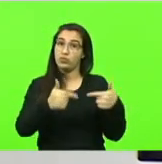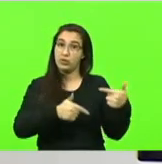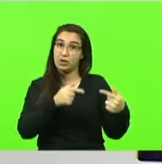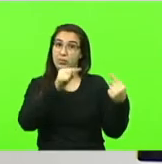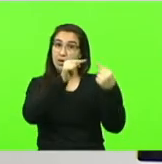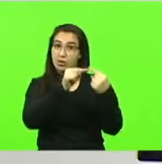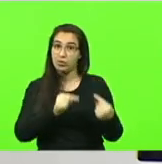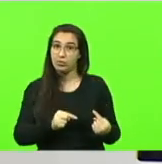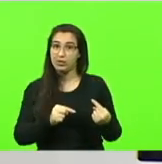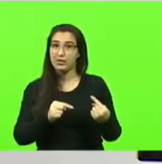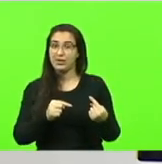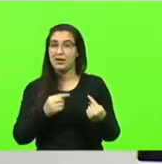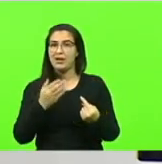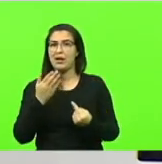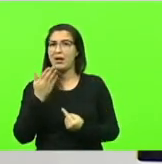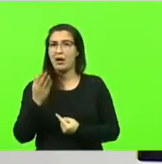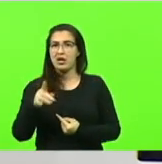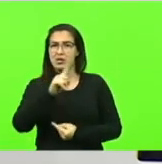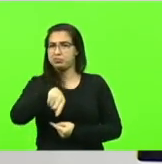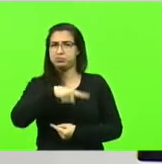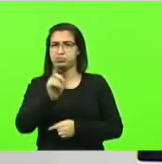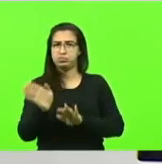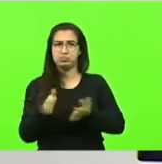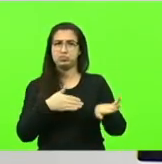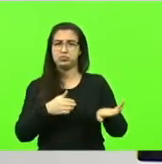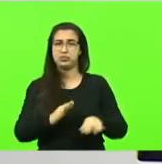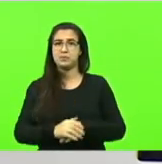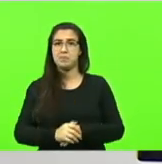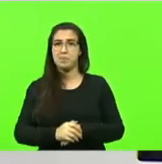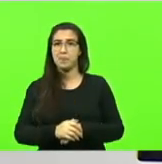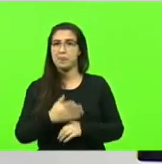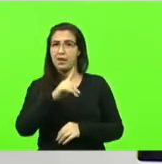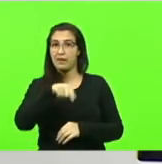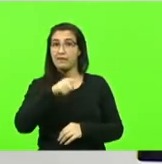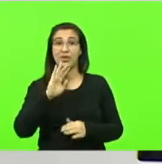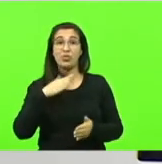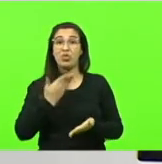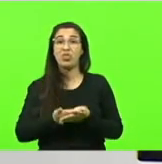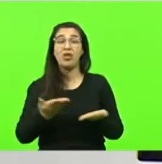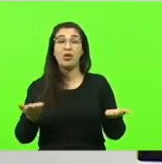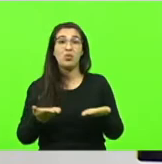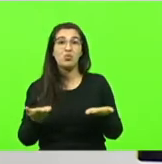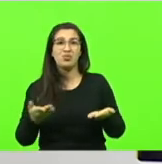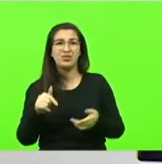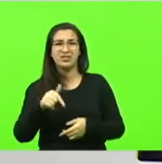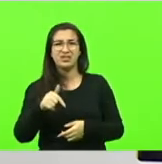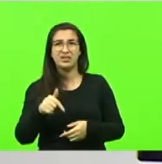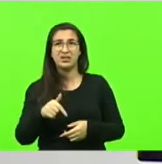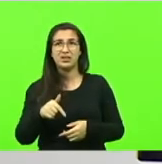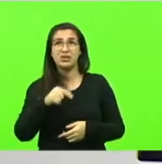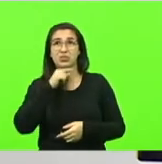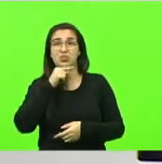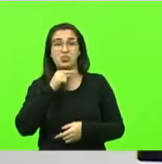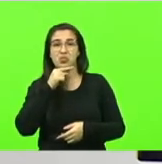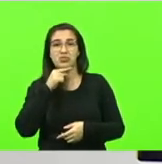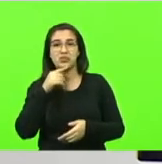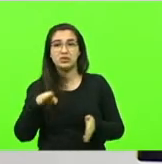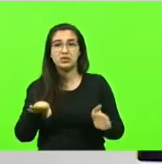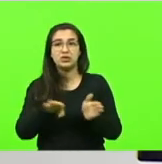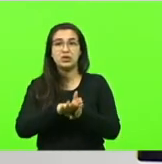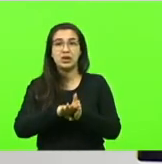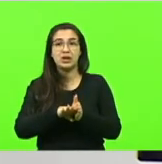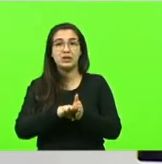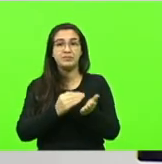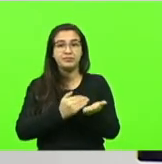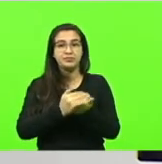ele vetou. Esse veto está até hoje aqui. Não consegue vir desde janeiro de 2019,